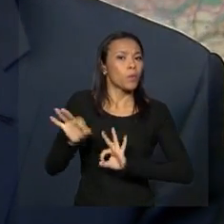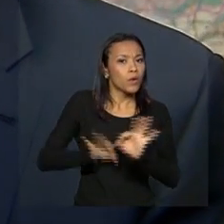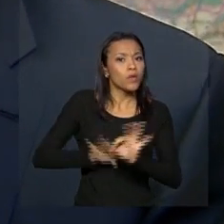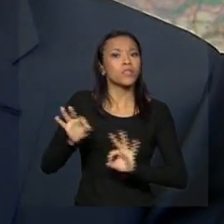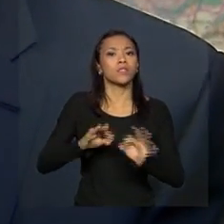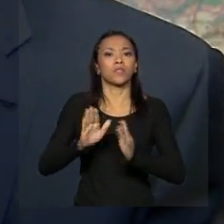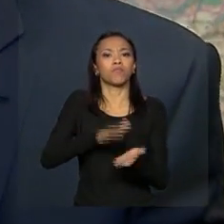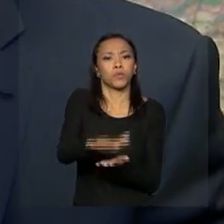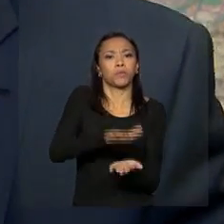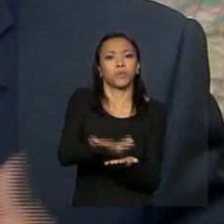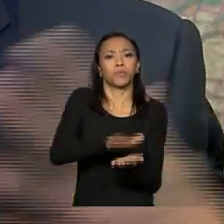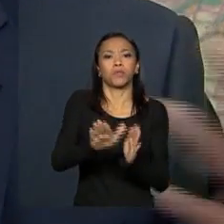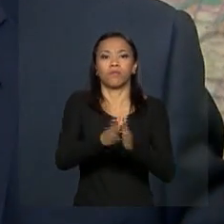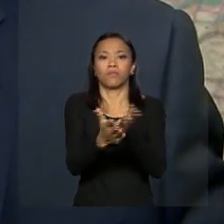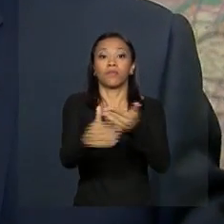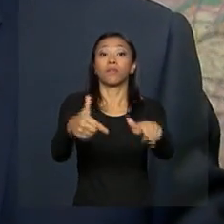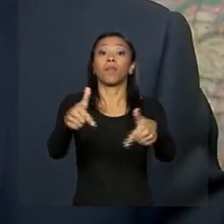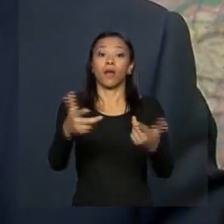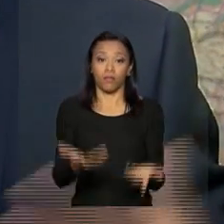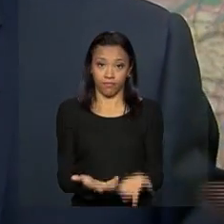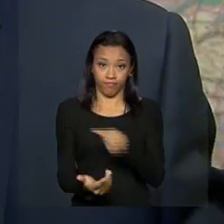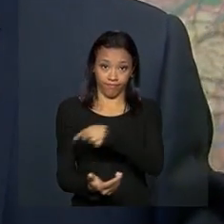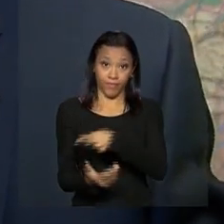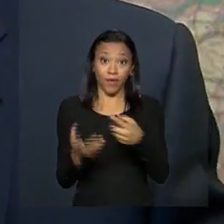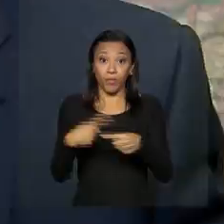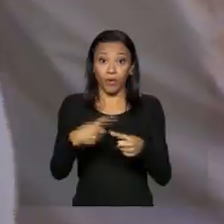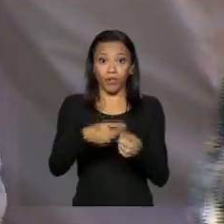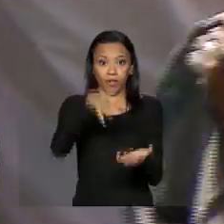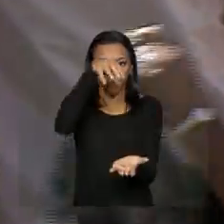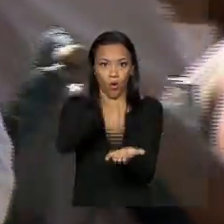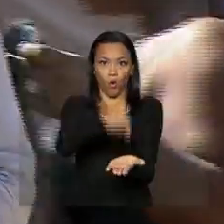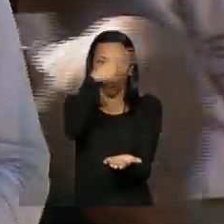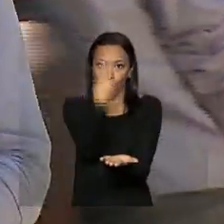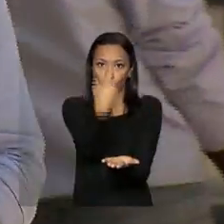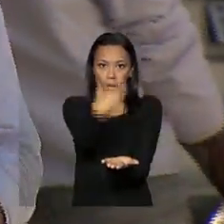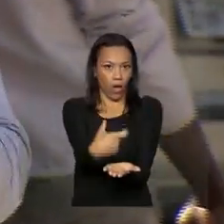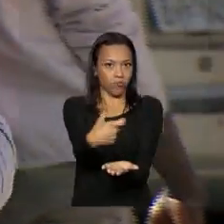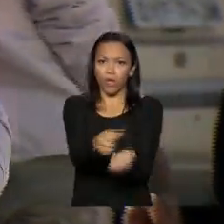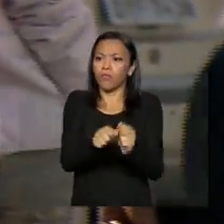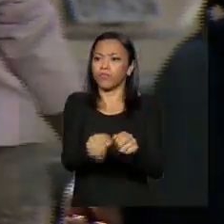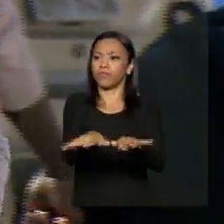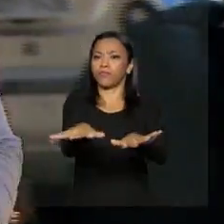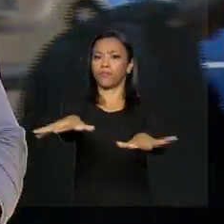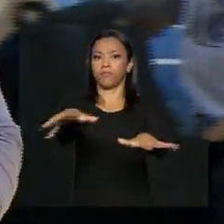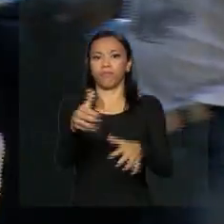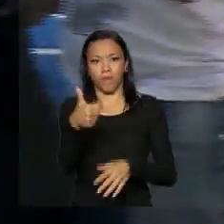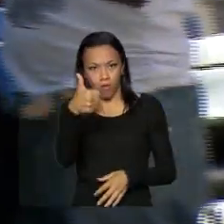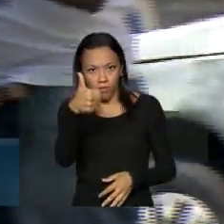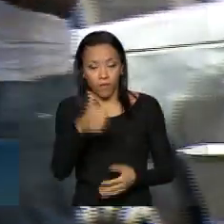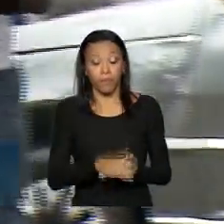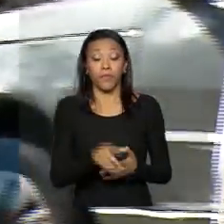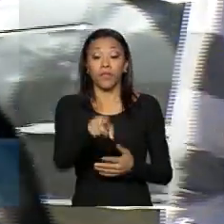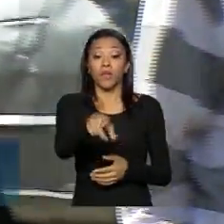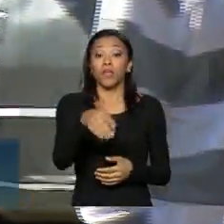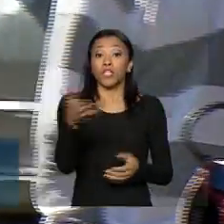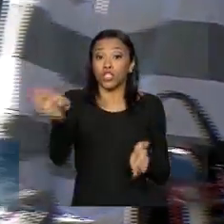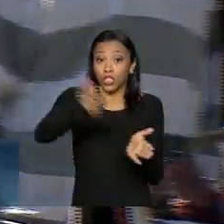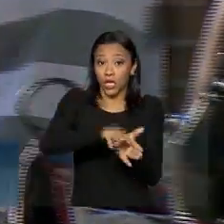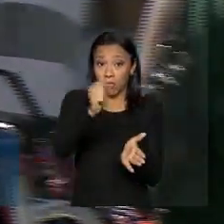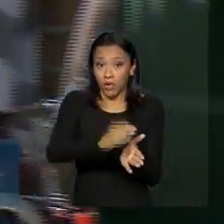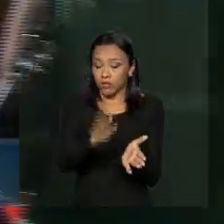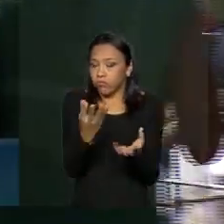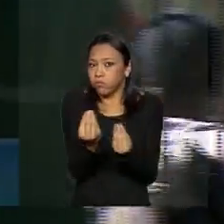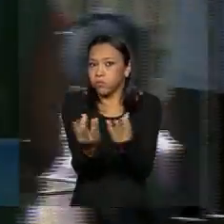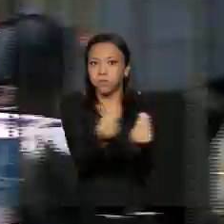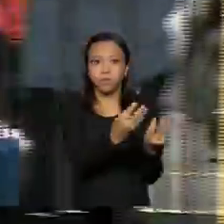de trabalho. Isso nos ajuda porque descentraliza. Desde 2011, 46 mil haitianos chegaram no Brasil, grande